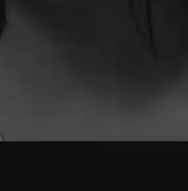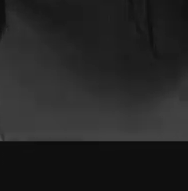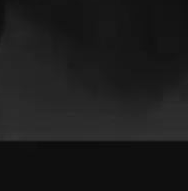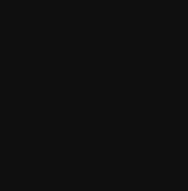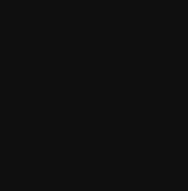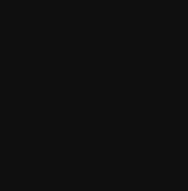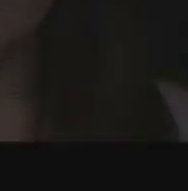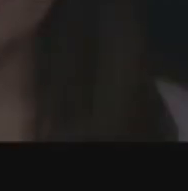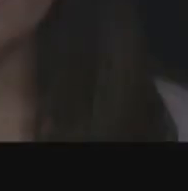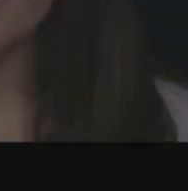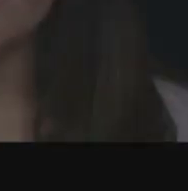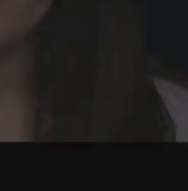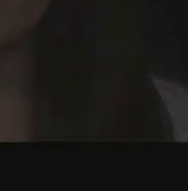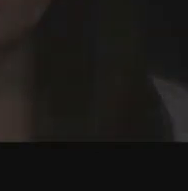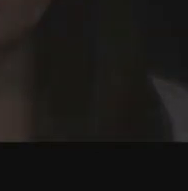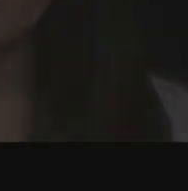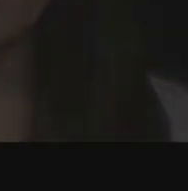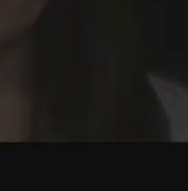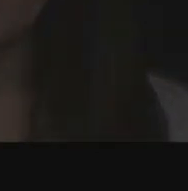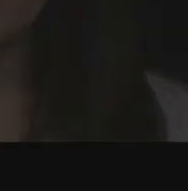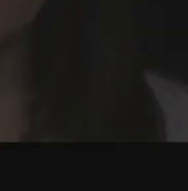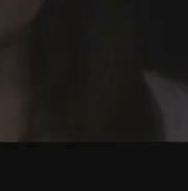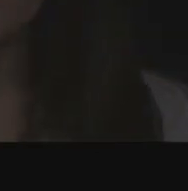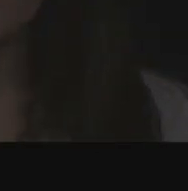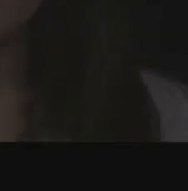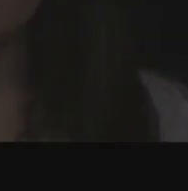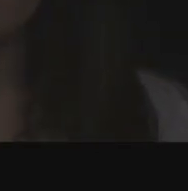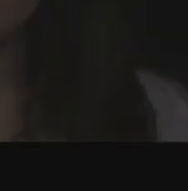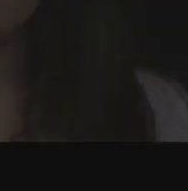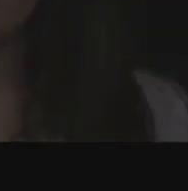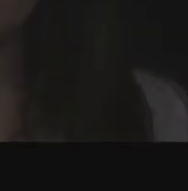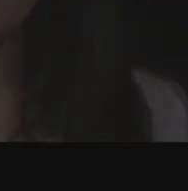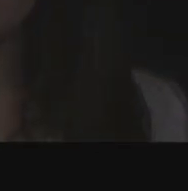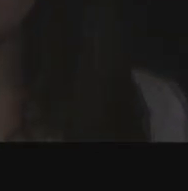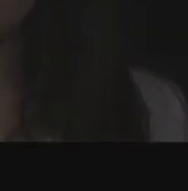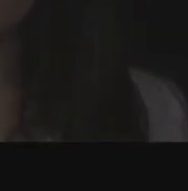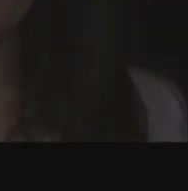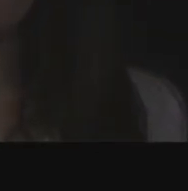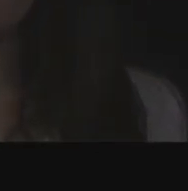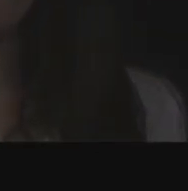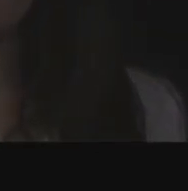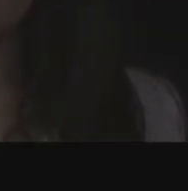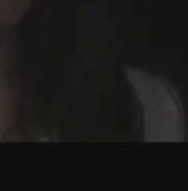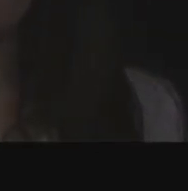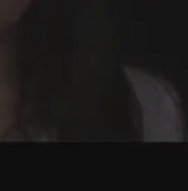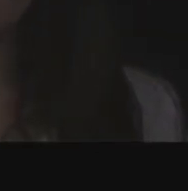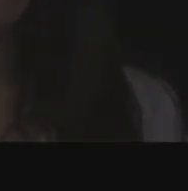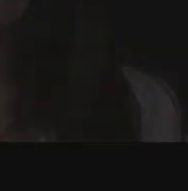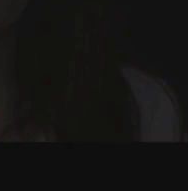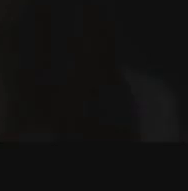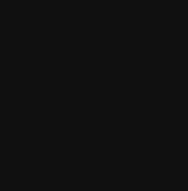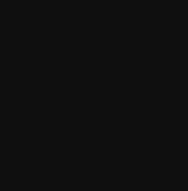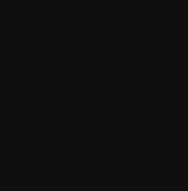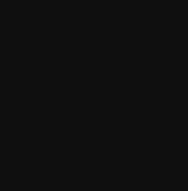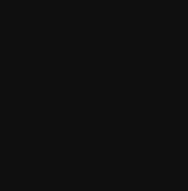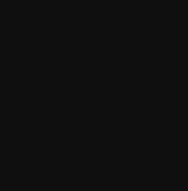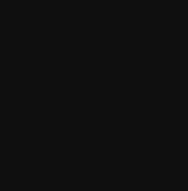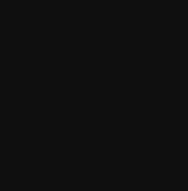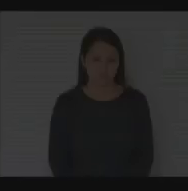em pedir. Uma conversa pode salvar uma vida. Fale com a gente. Viver é sempre a melhor opção.